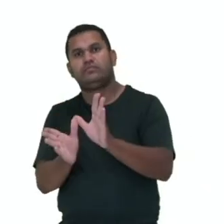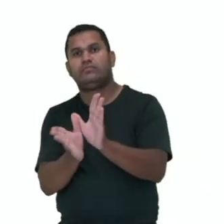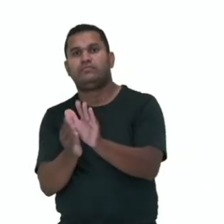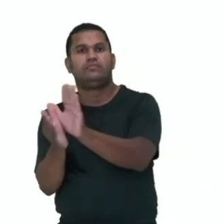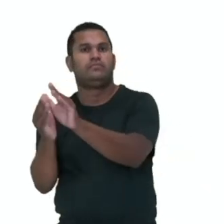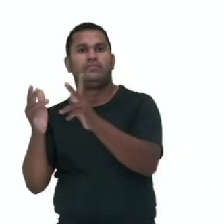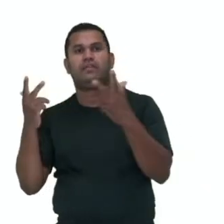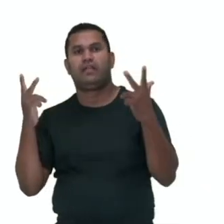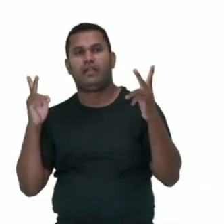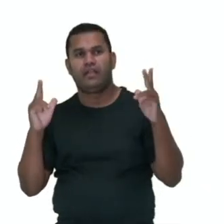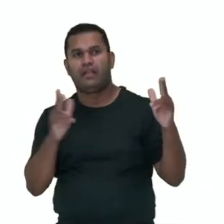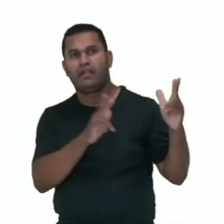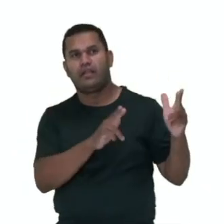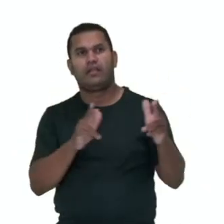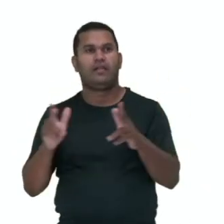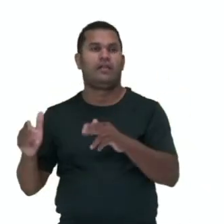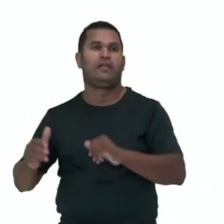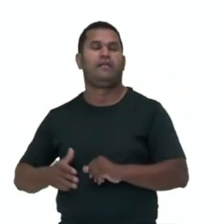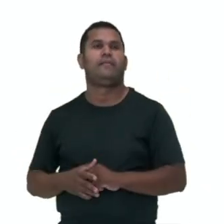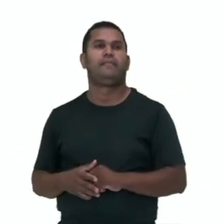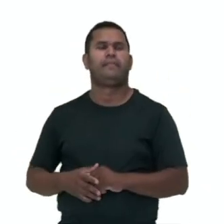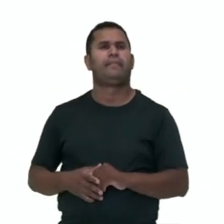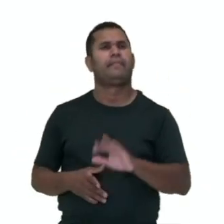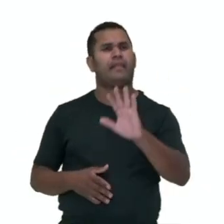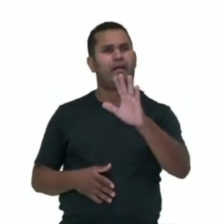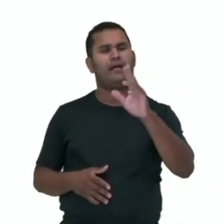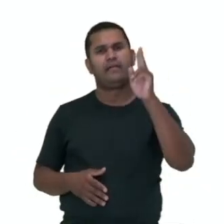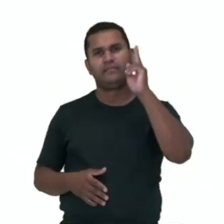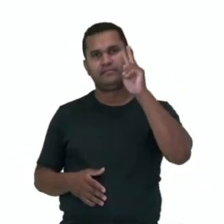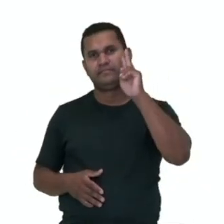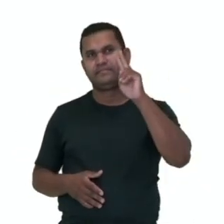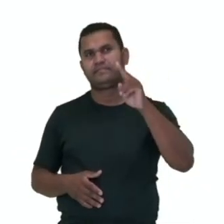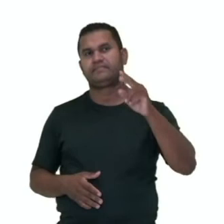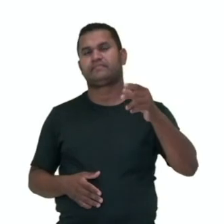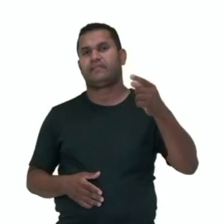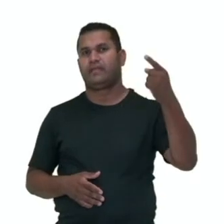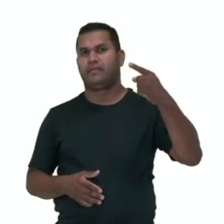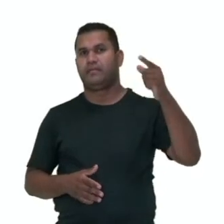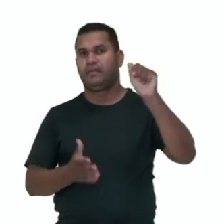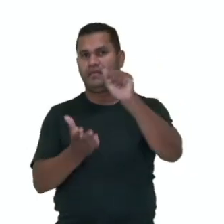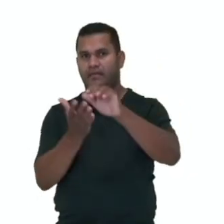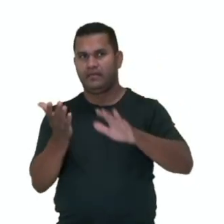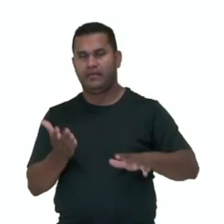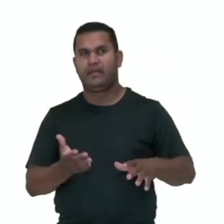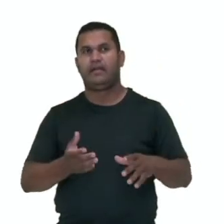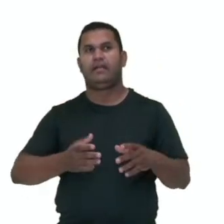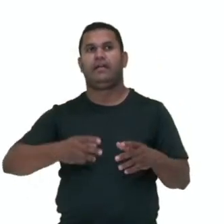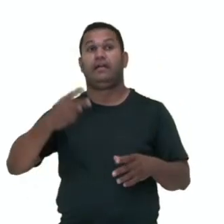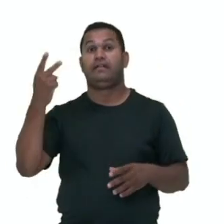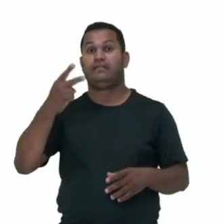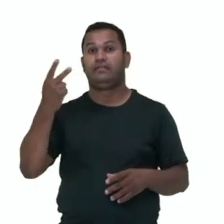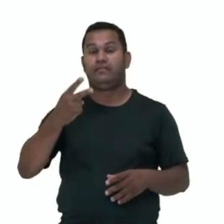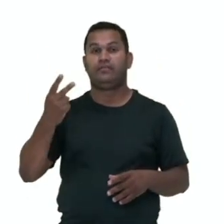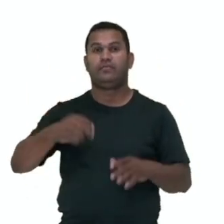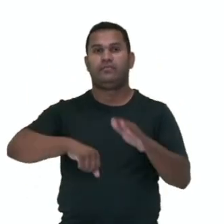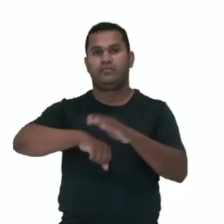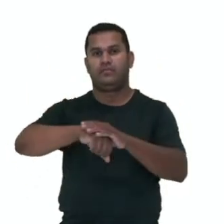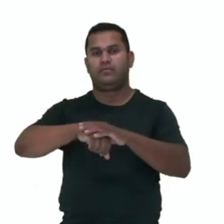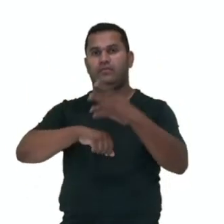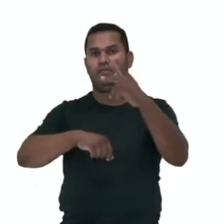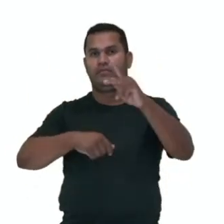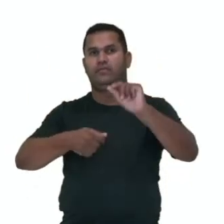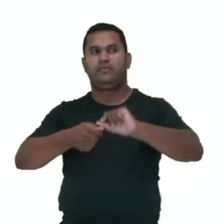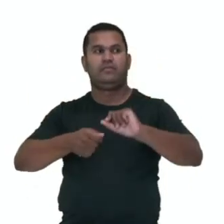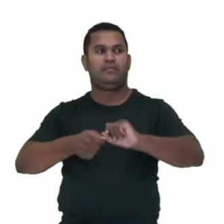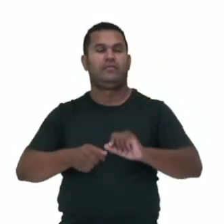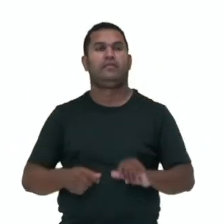segunda. Agora que você já registrou os conceitos básicos de genética, vamos criar uma wiki online, tá? Para isso você pode usar uma ferramenta chamada